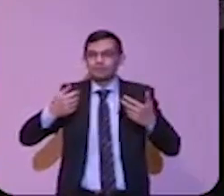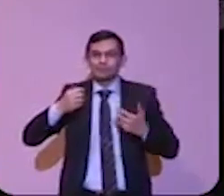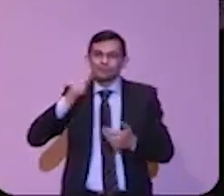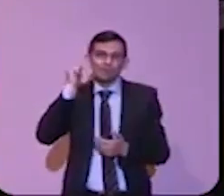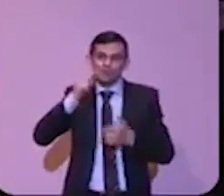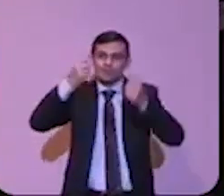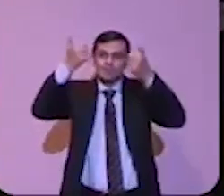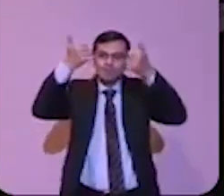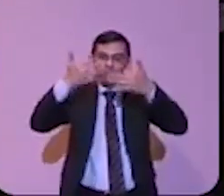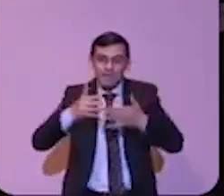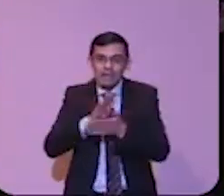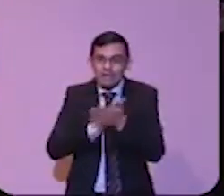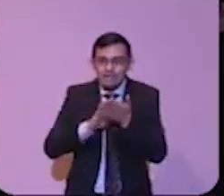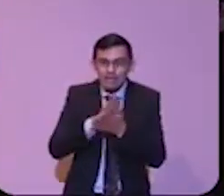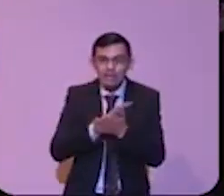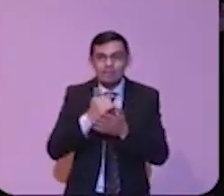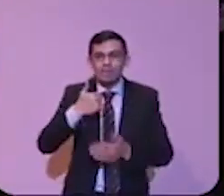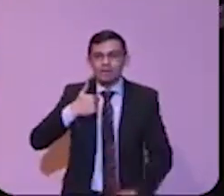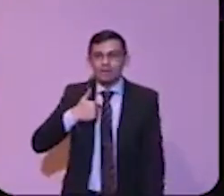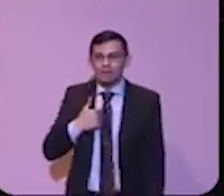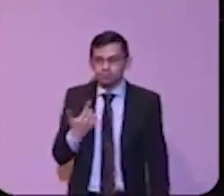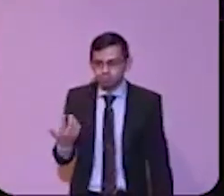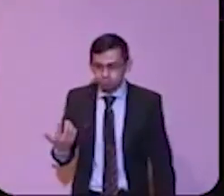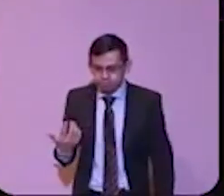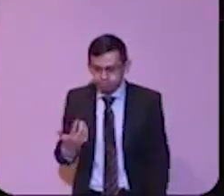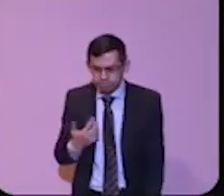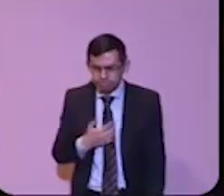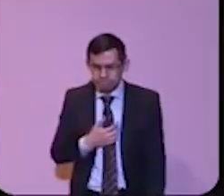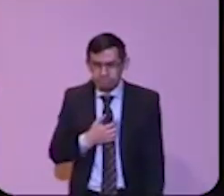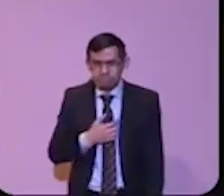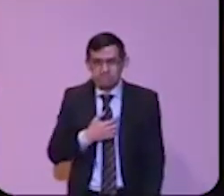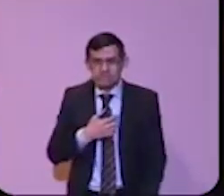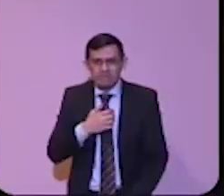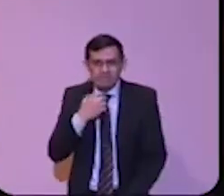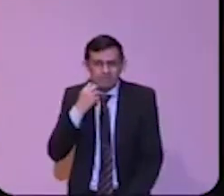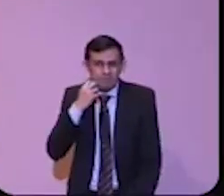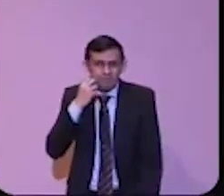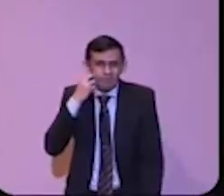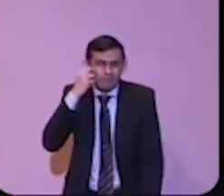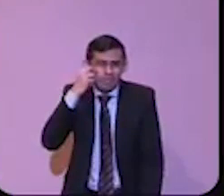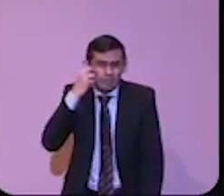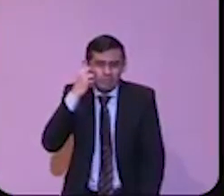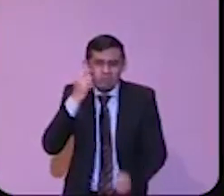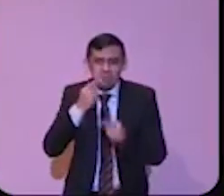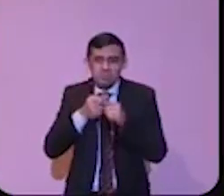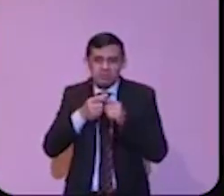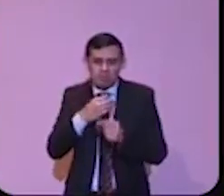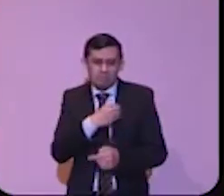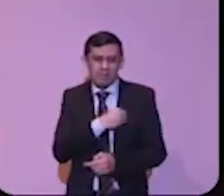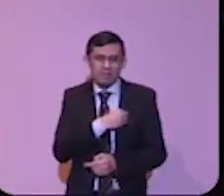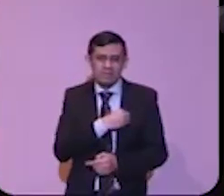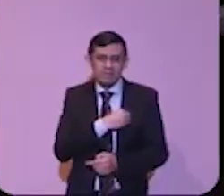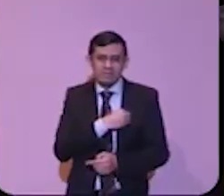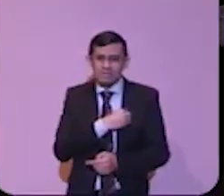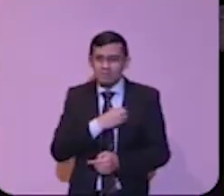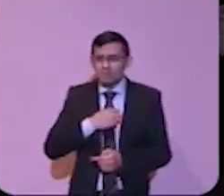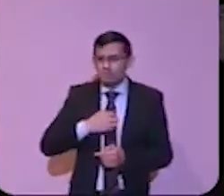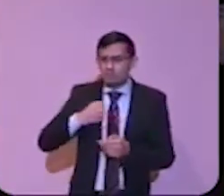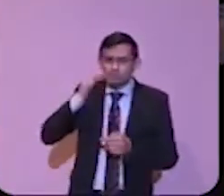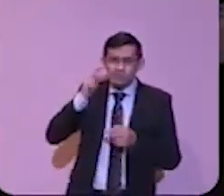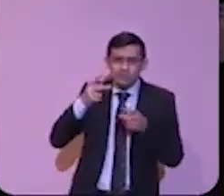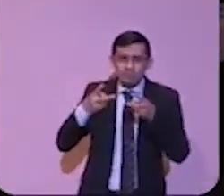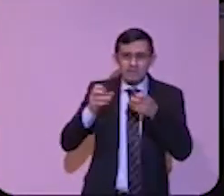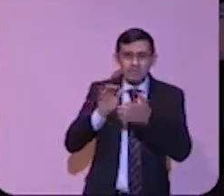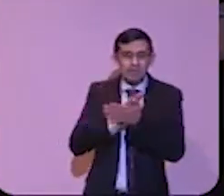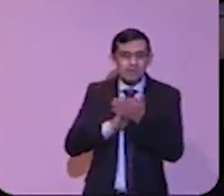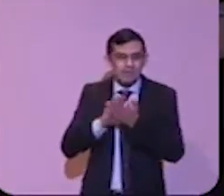explicado. Eu estava no chão, com a cara no chão, em pecado, e não conseguia nem perceber.